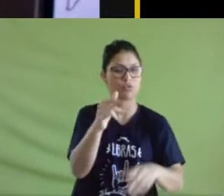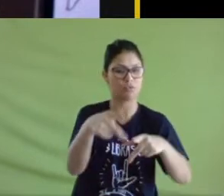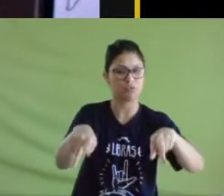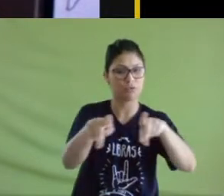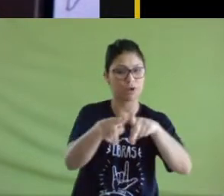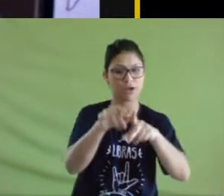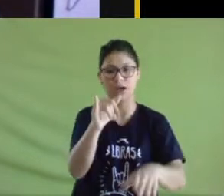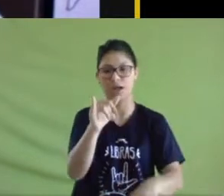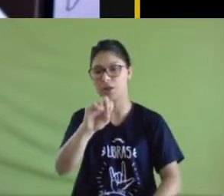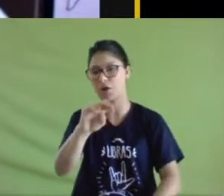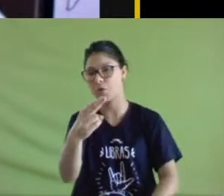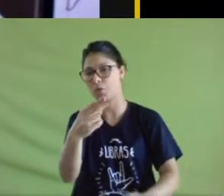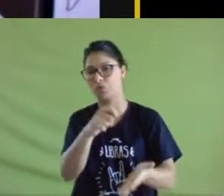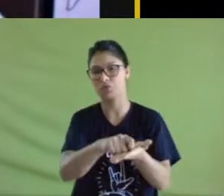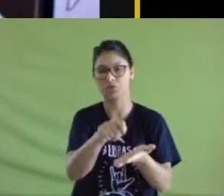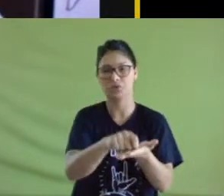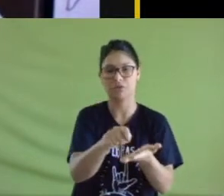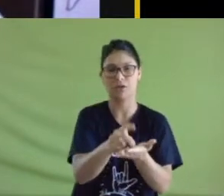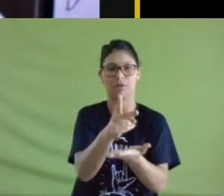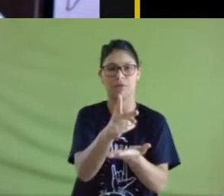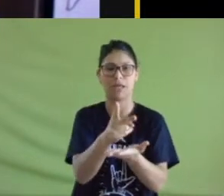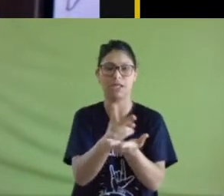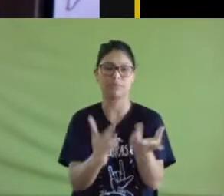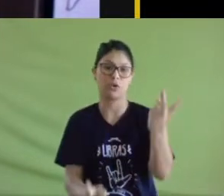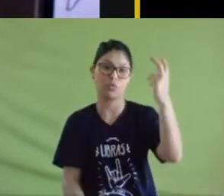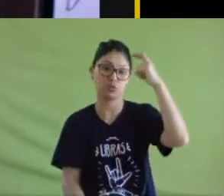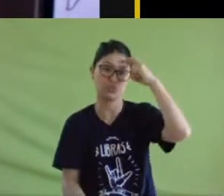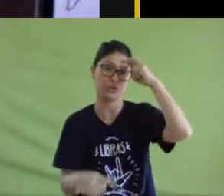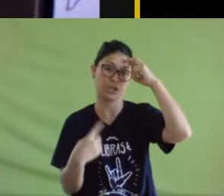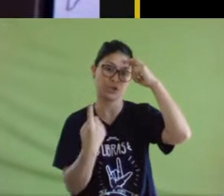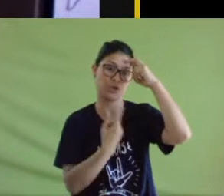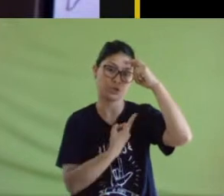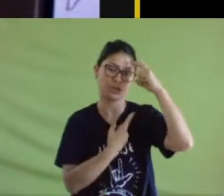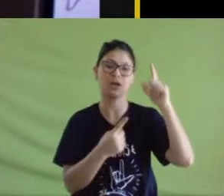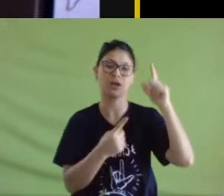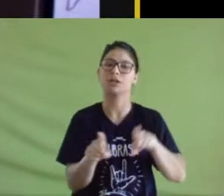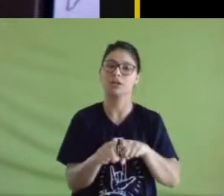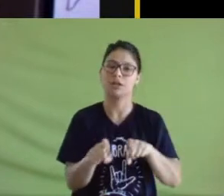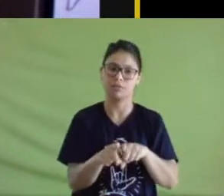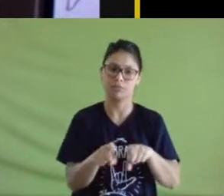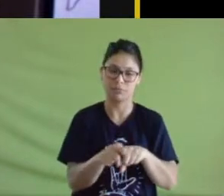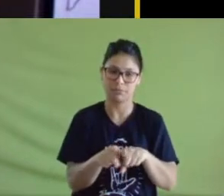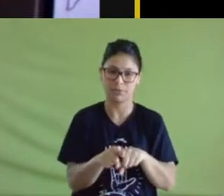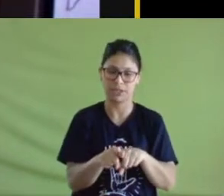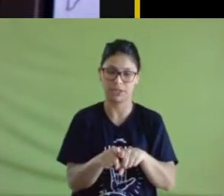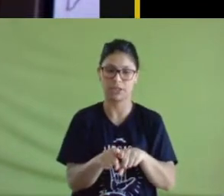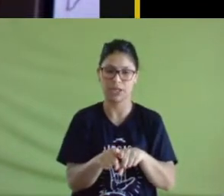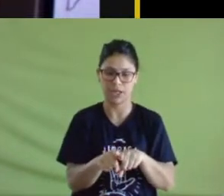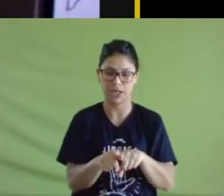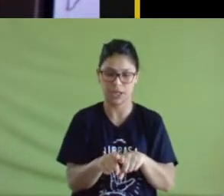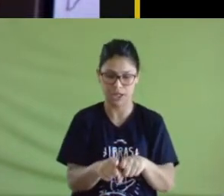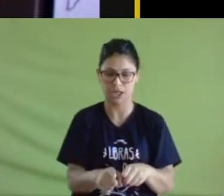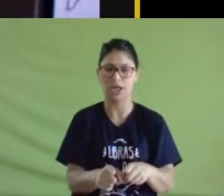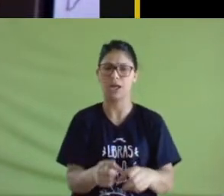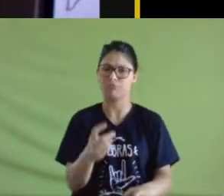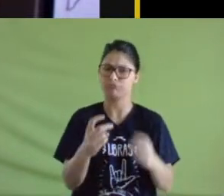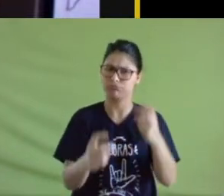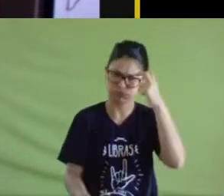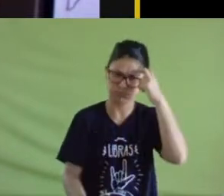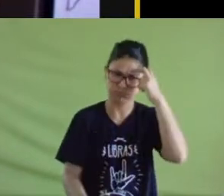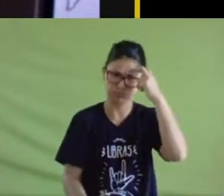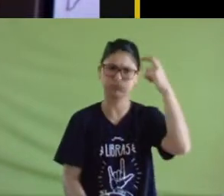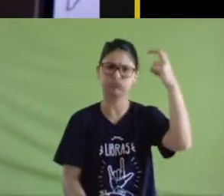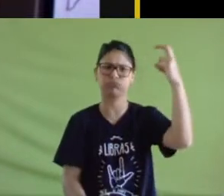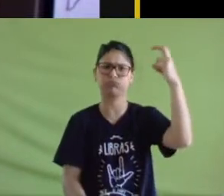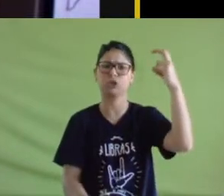escreve pertence à mesma cultura que nós. E por isso também, quando ele é culto, ele também domina os